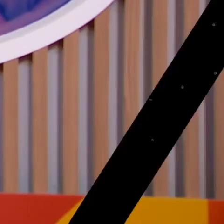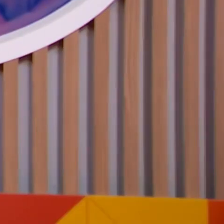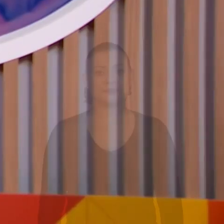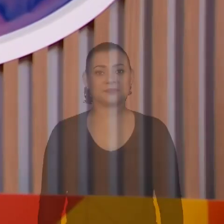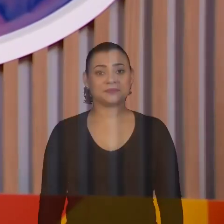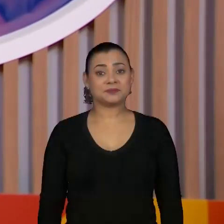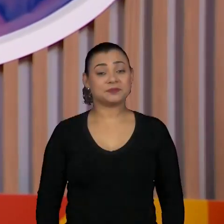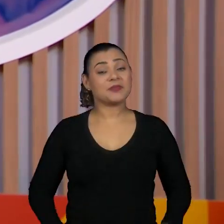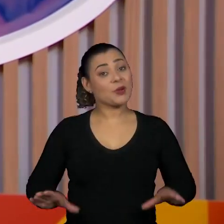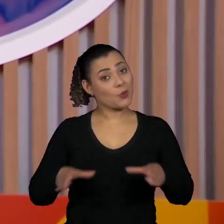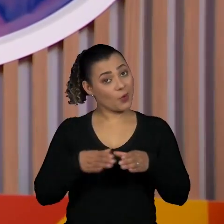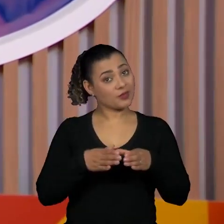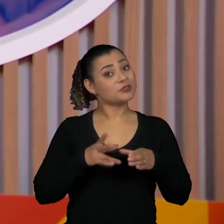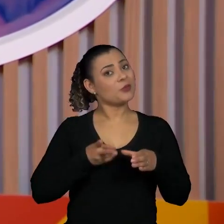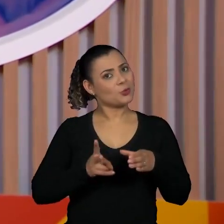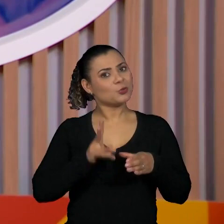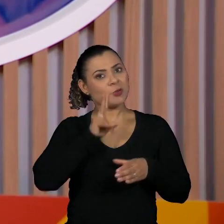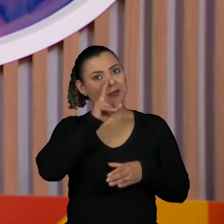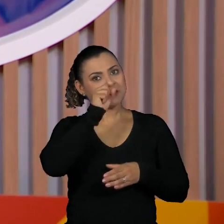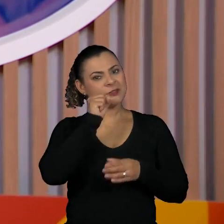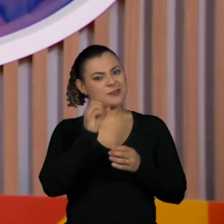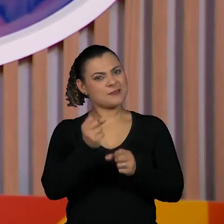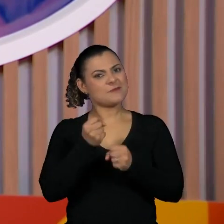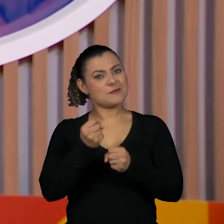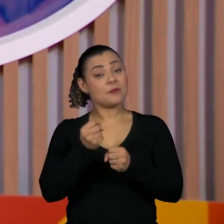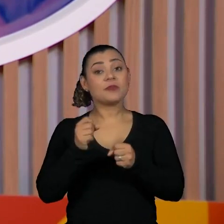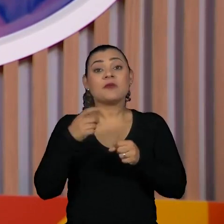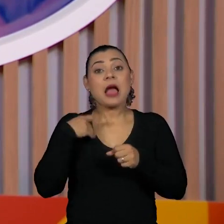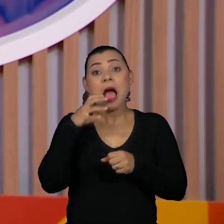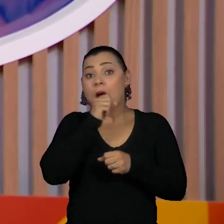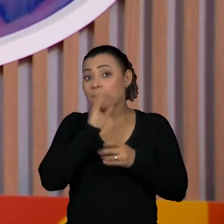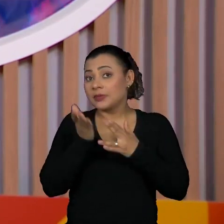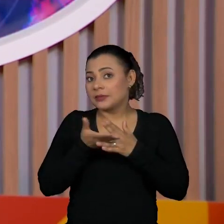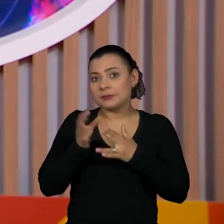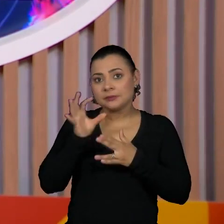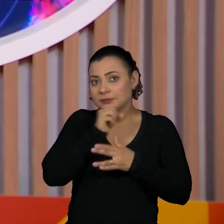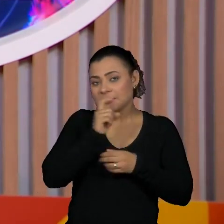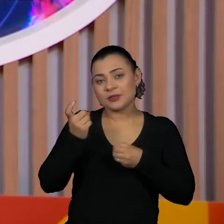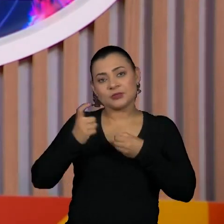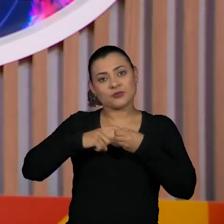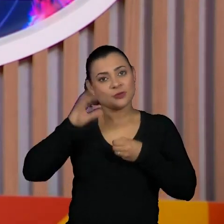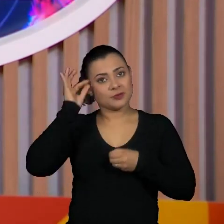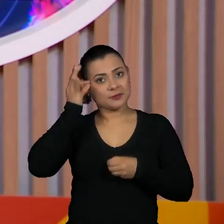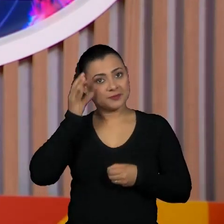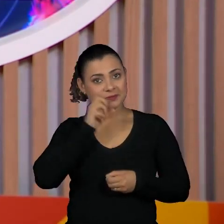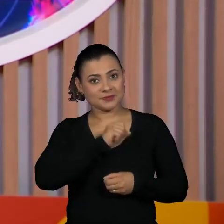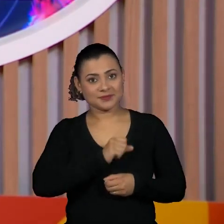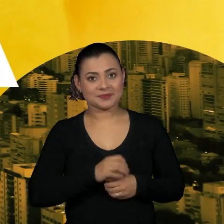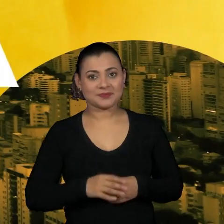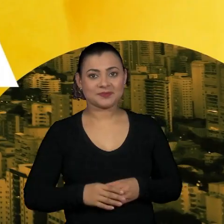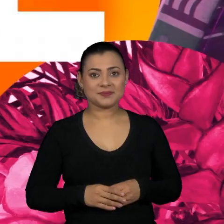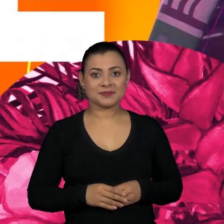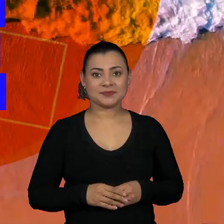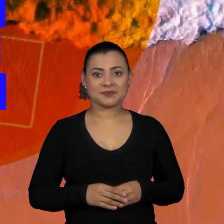E a coletividade continua firme aqui no Estação Livre, tá? A gente vai fazer só uma pausa rápida, daqui a pouco a gente volta.